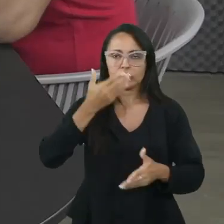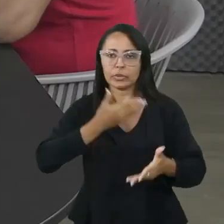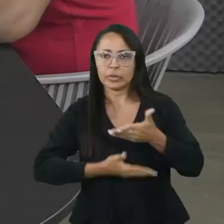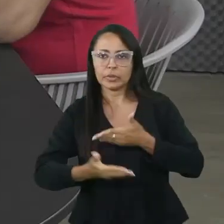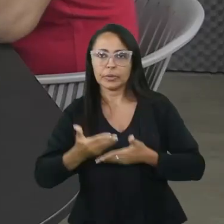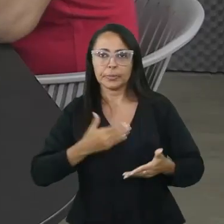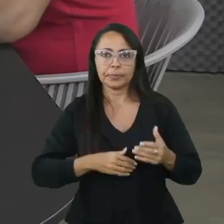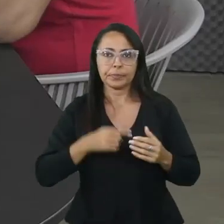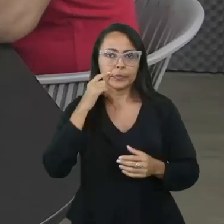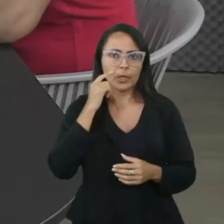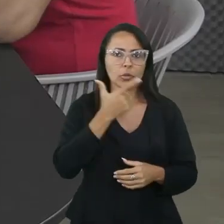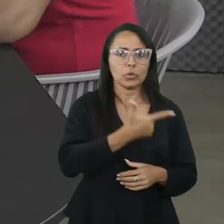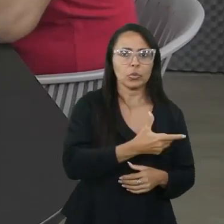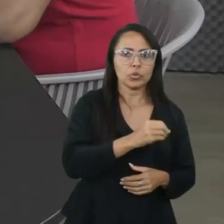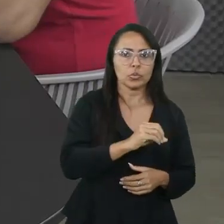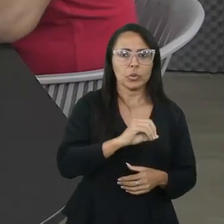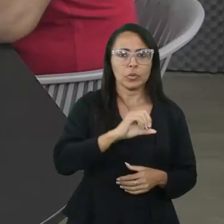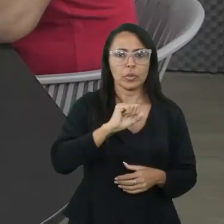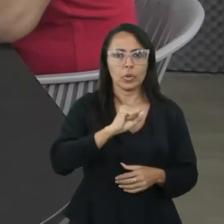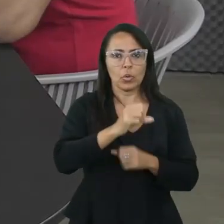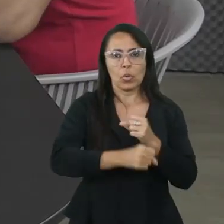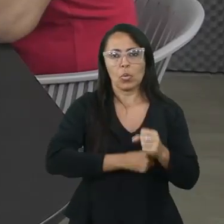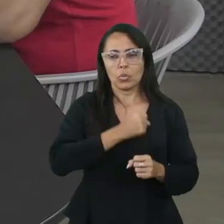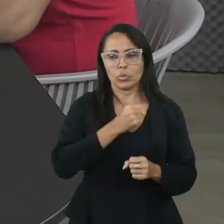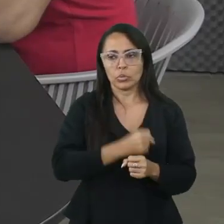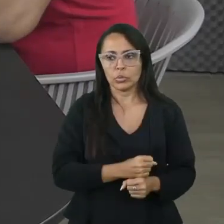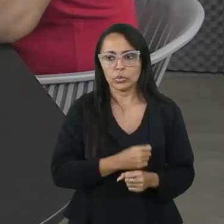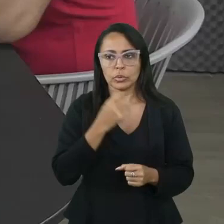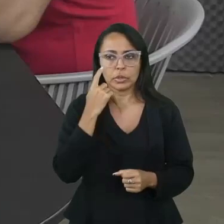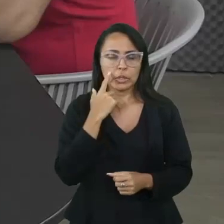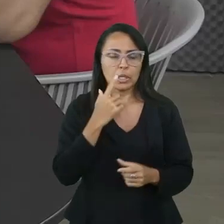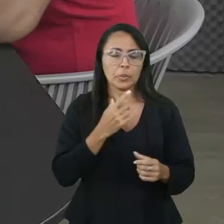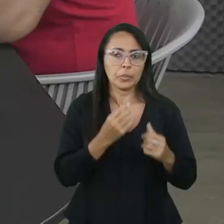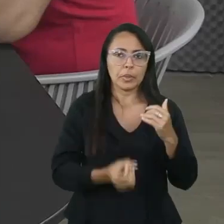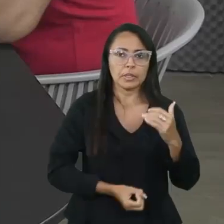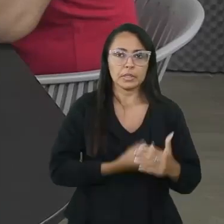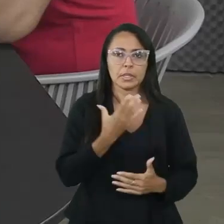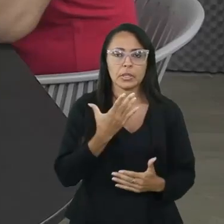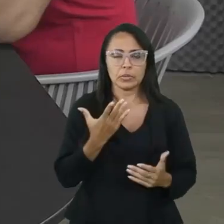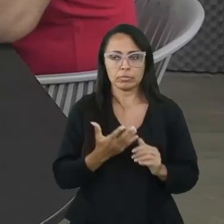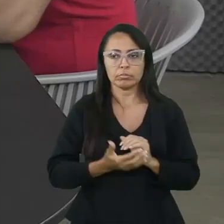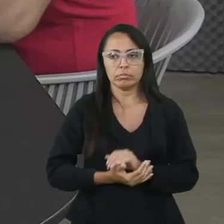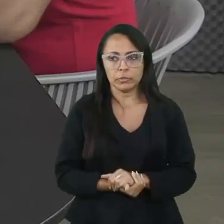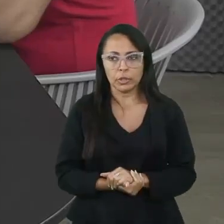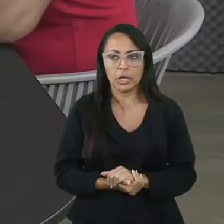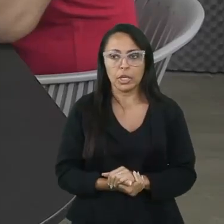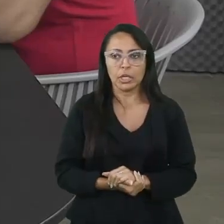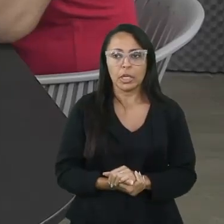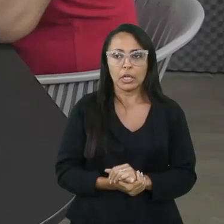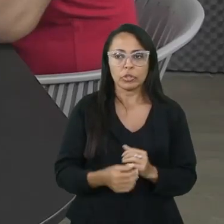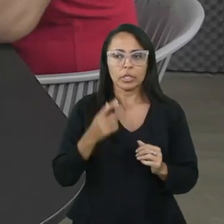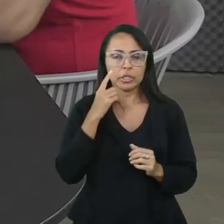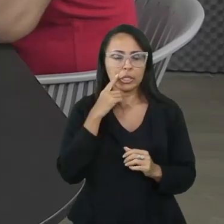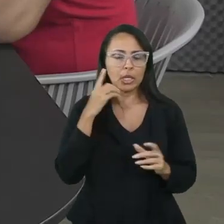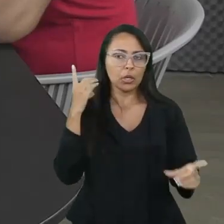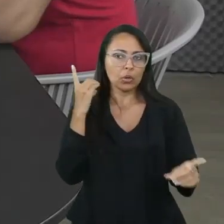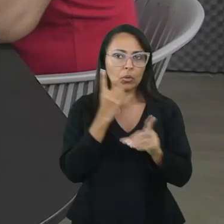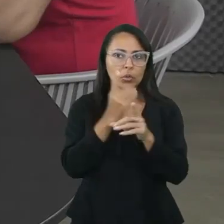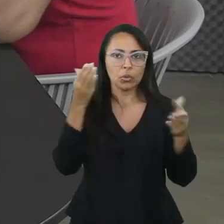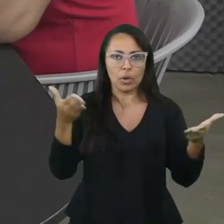memória, foi de 2008, o último artigo que tem que albopictus aparecia em Brasília Teimosa. E a gente descobriu agora em